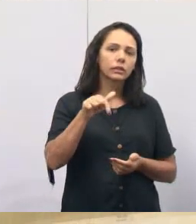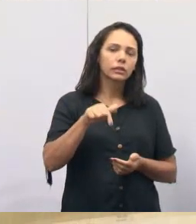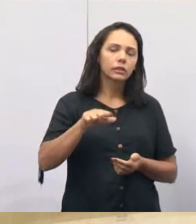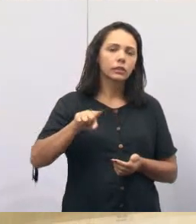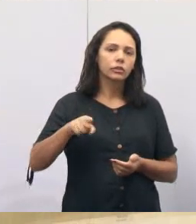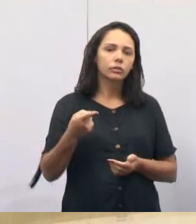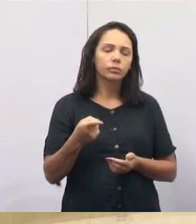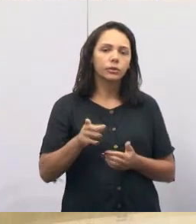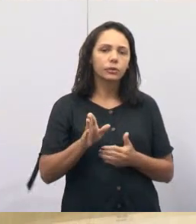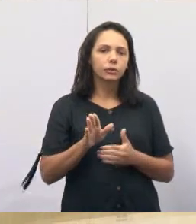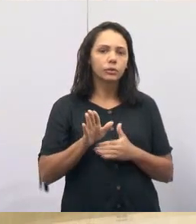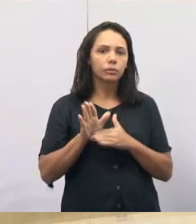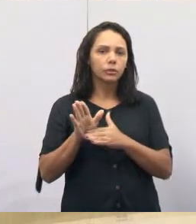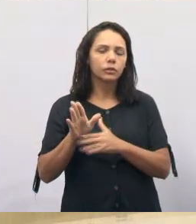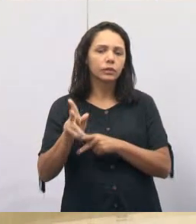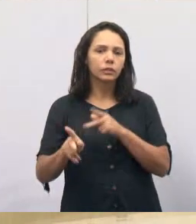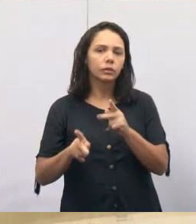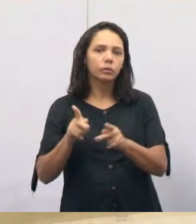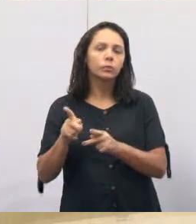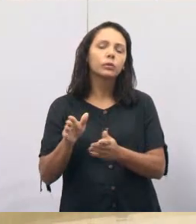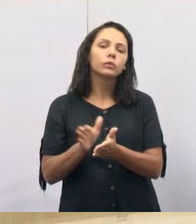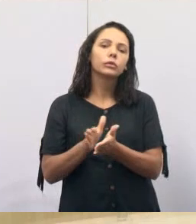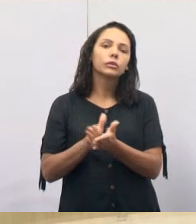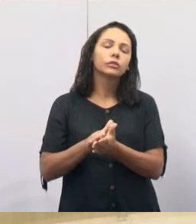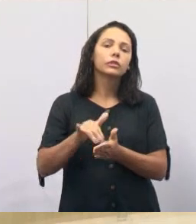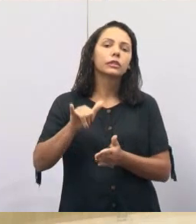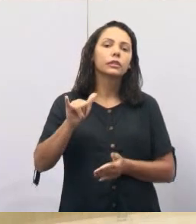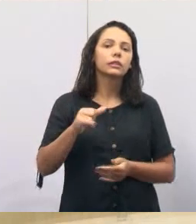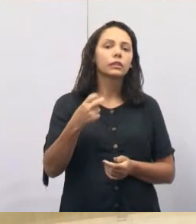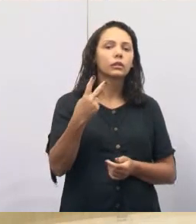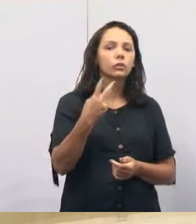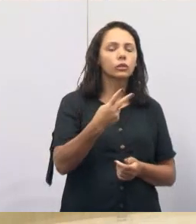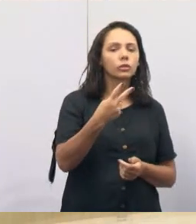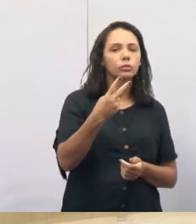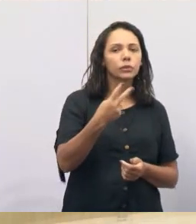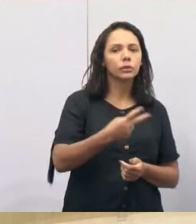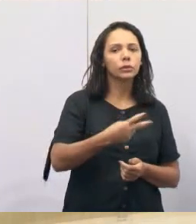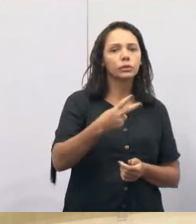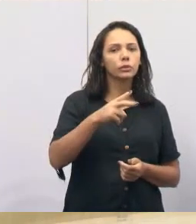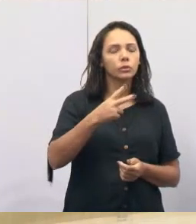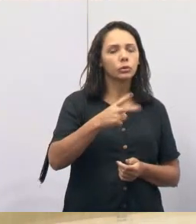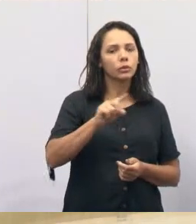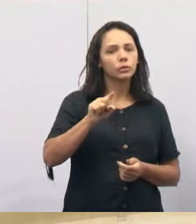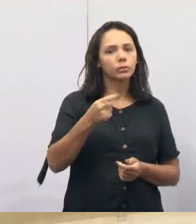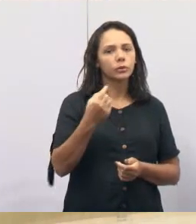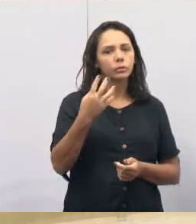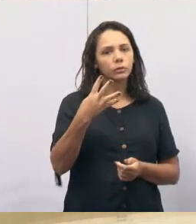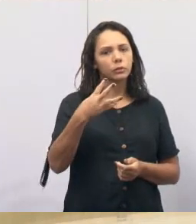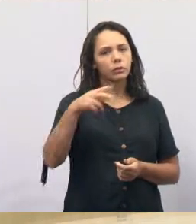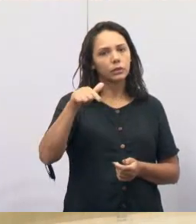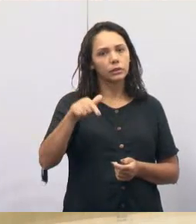57.882 são para a população da cidade de Jacareí, 2.047 são para outras cidades.